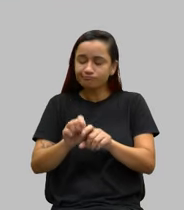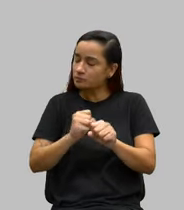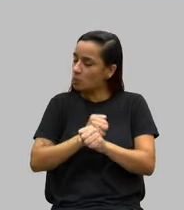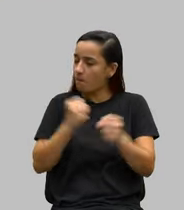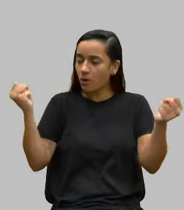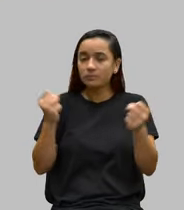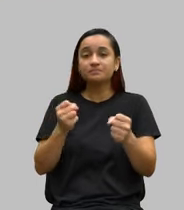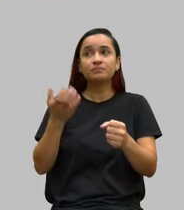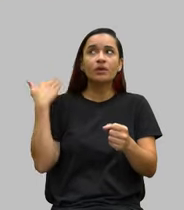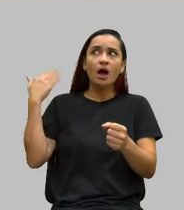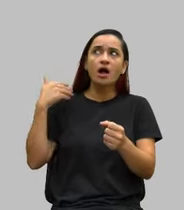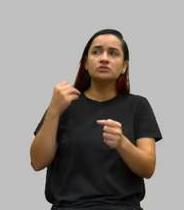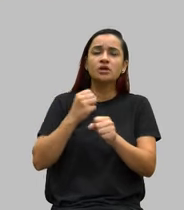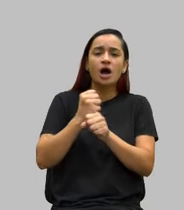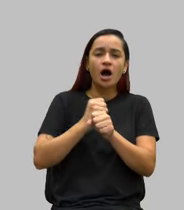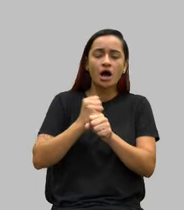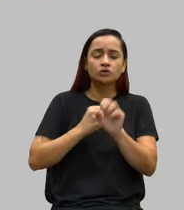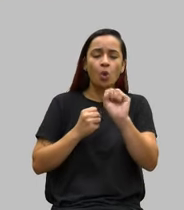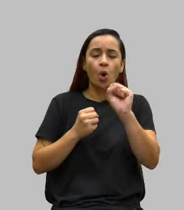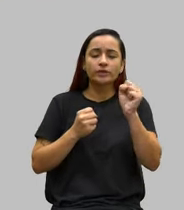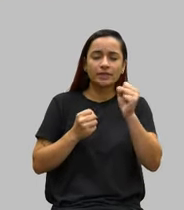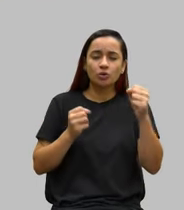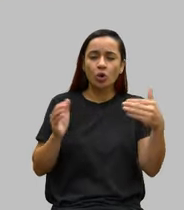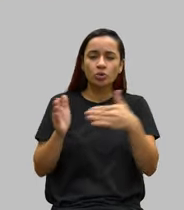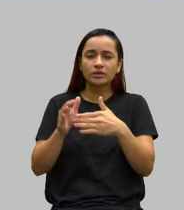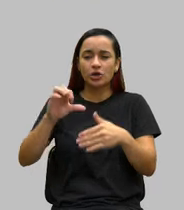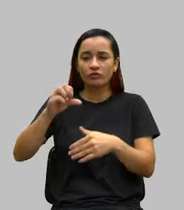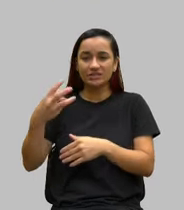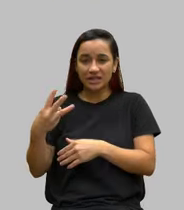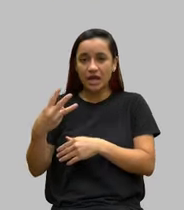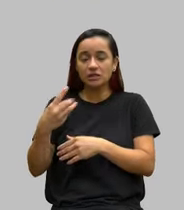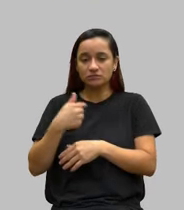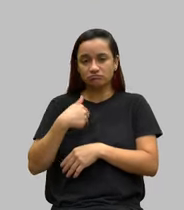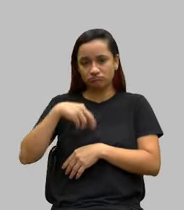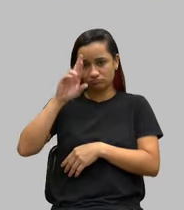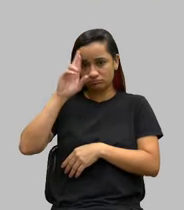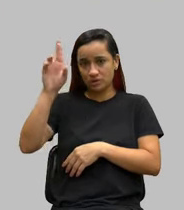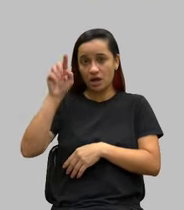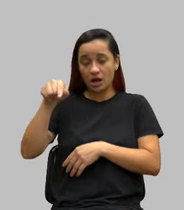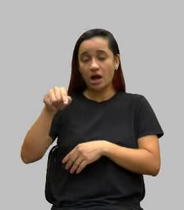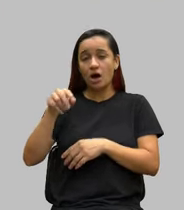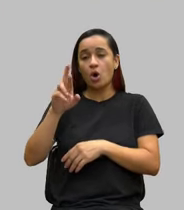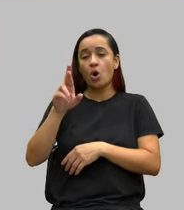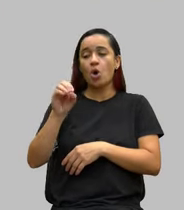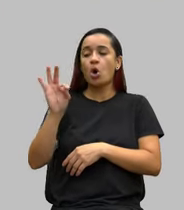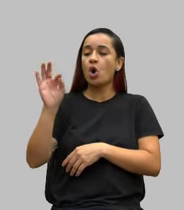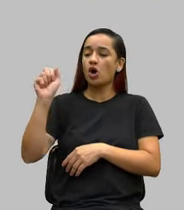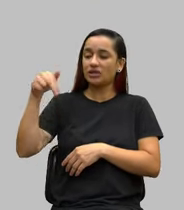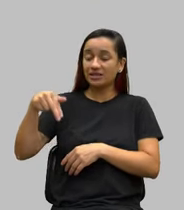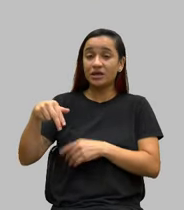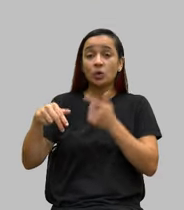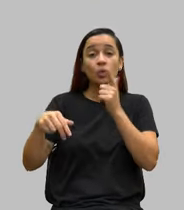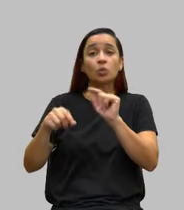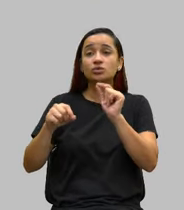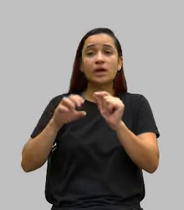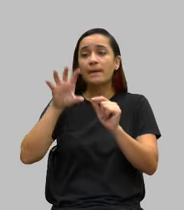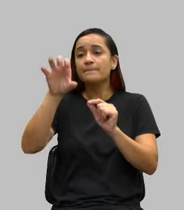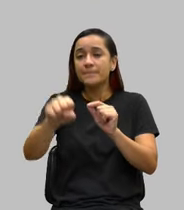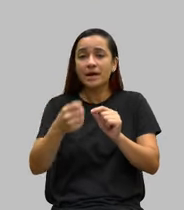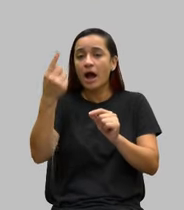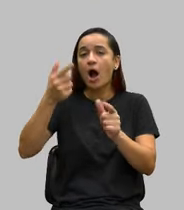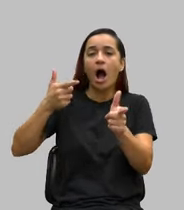93 enquanto Comandante de viatura Rotan e e e quando a gente conseguia máximo mesmo a prender uma arma 1 38 era uma